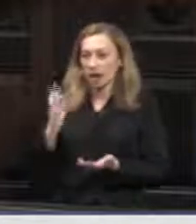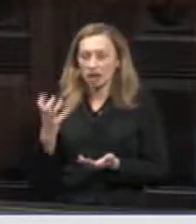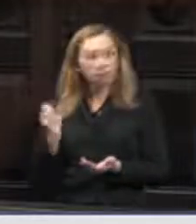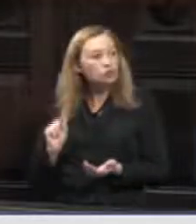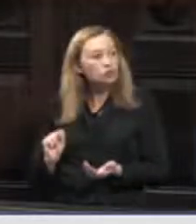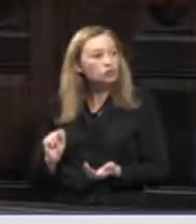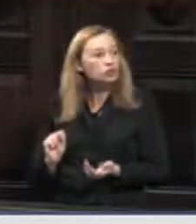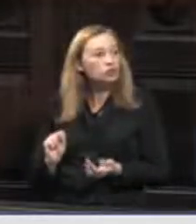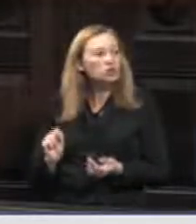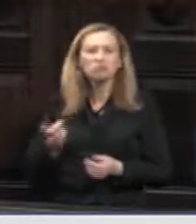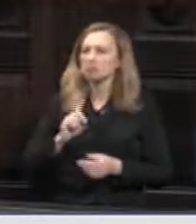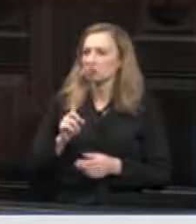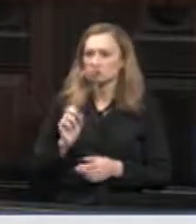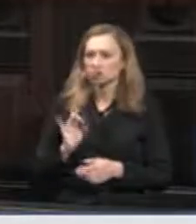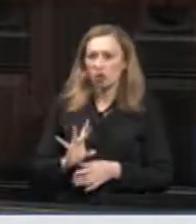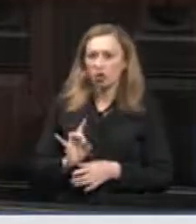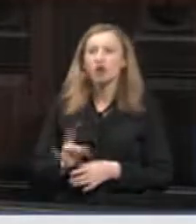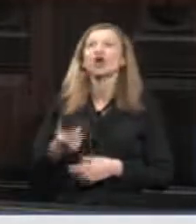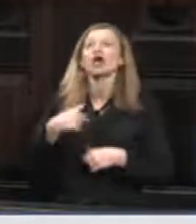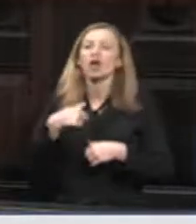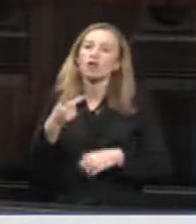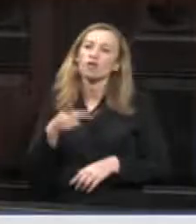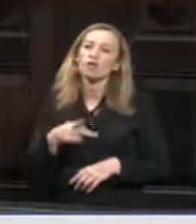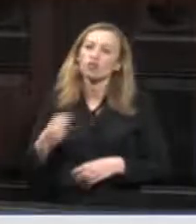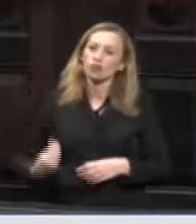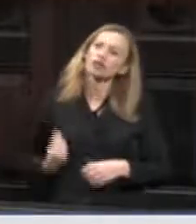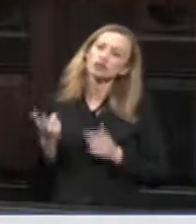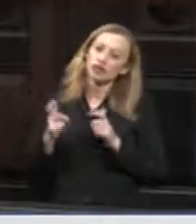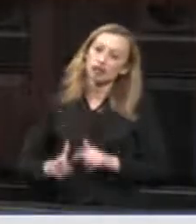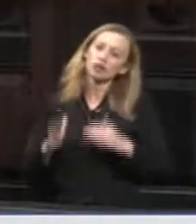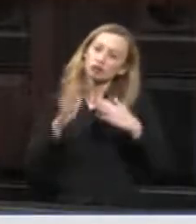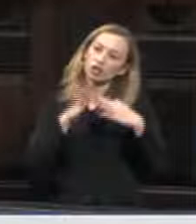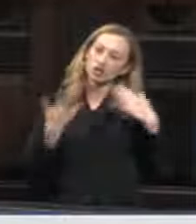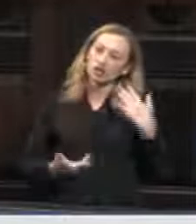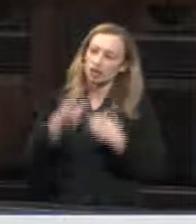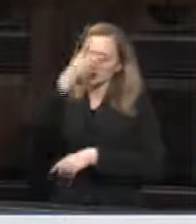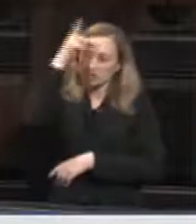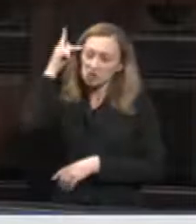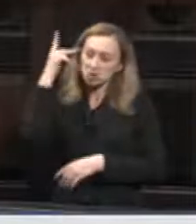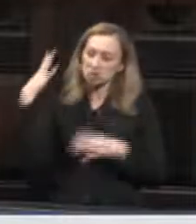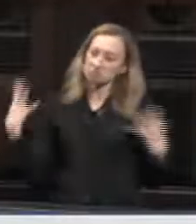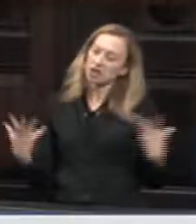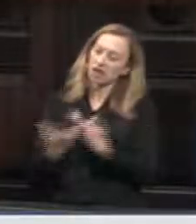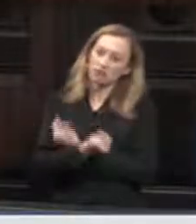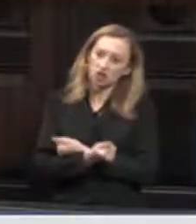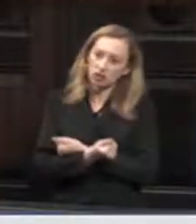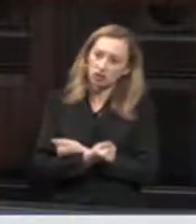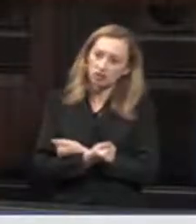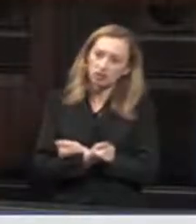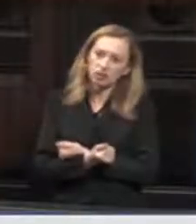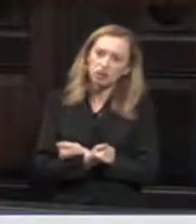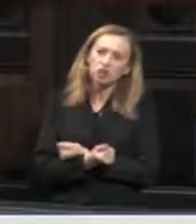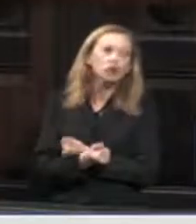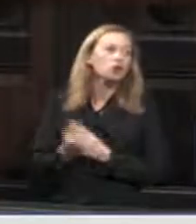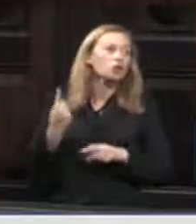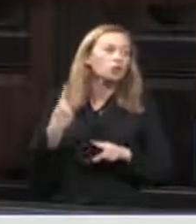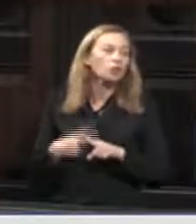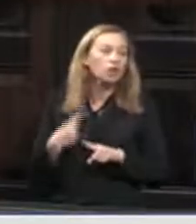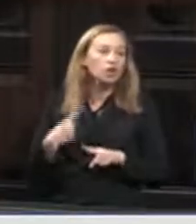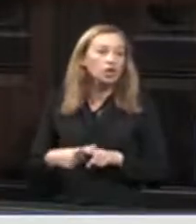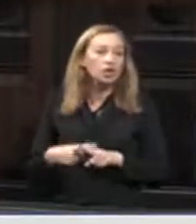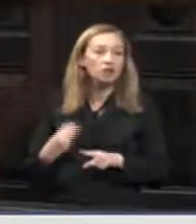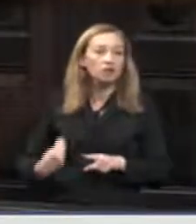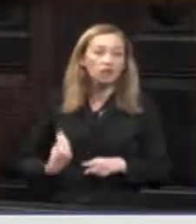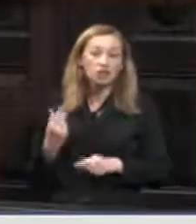Não só isso. Não venho aqui render homenagem a essa pessoa extraordinária. O que eu venho fazer aqui